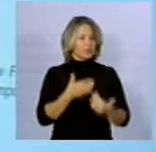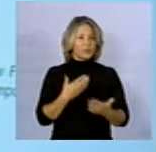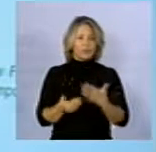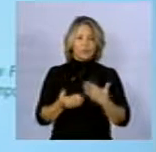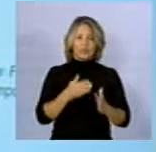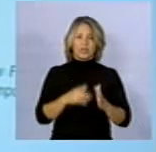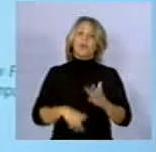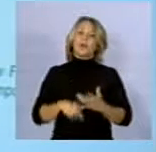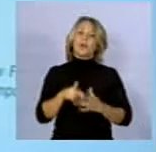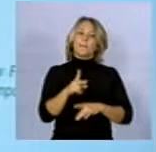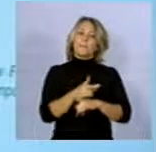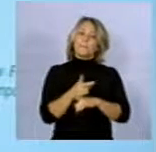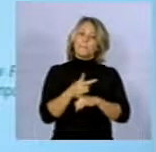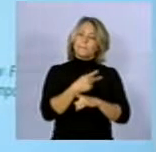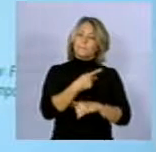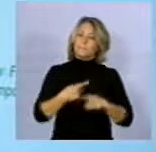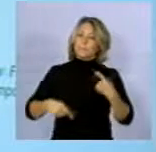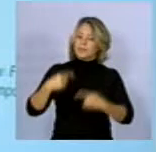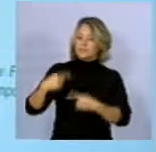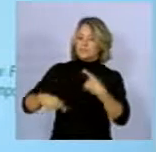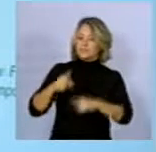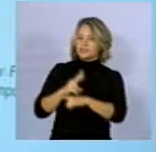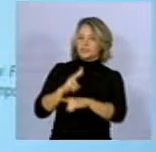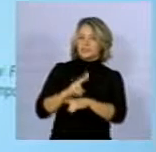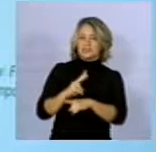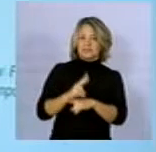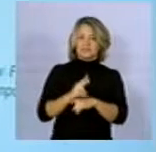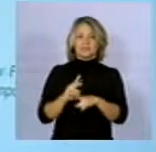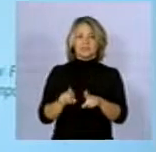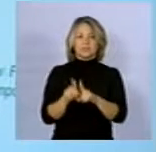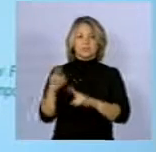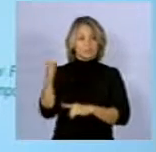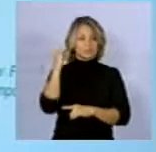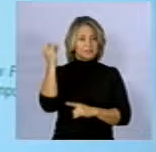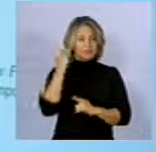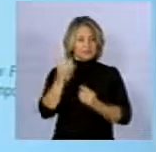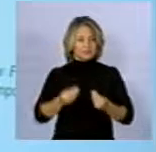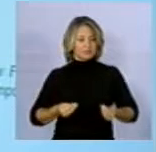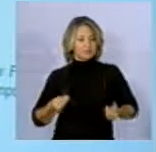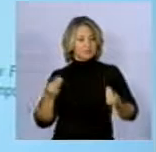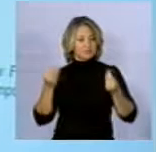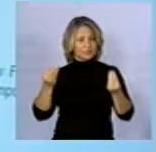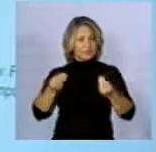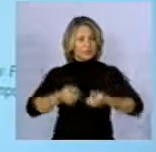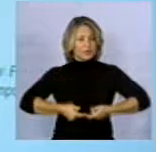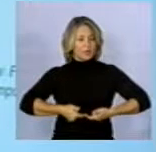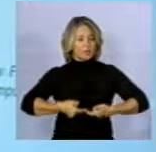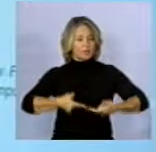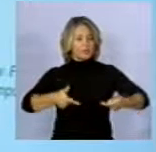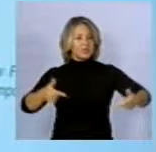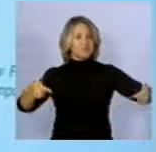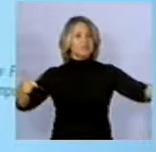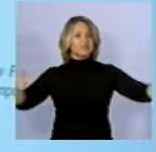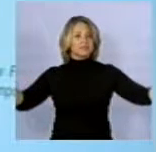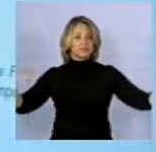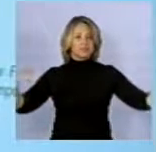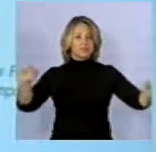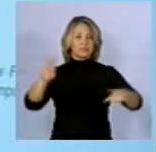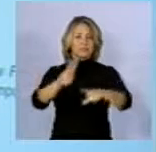política de proteção e são cruciais na adoção e implementação do princípio de